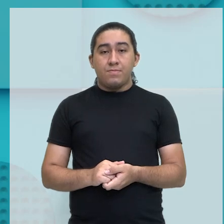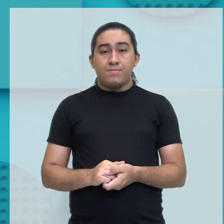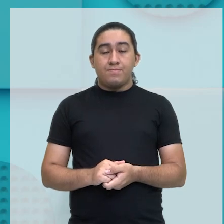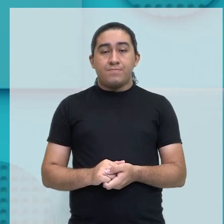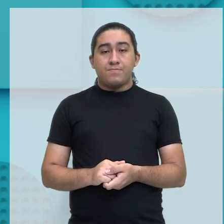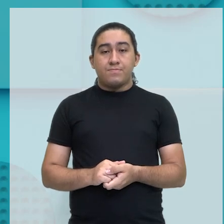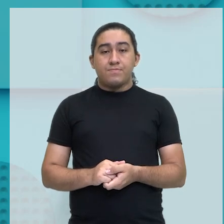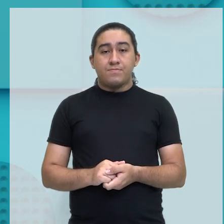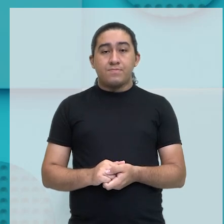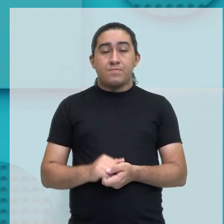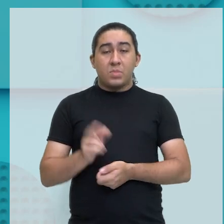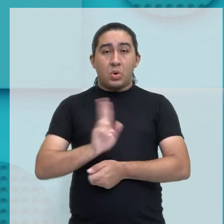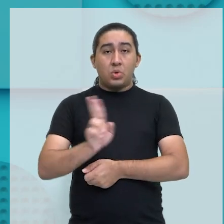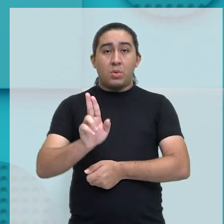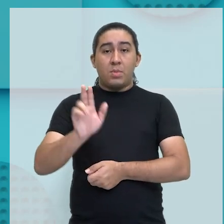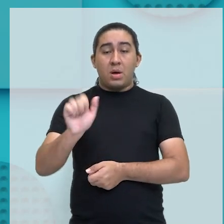De